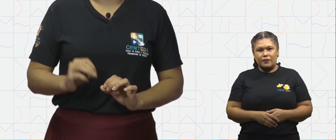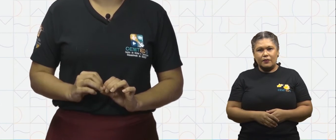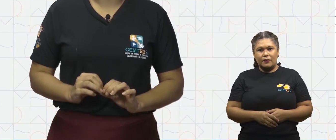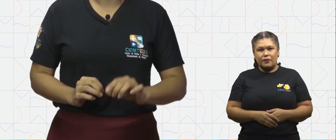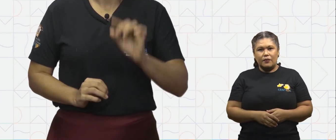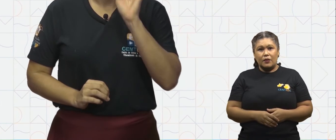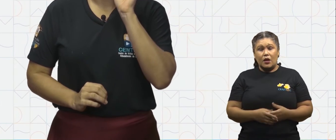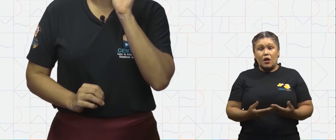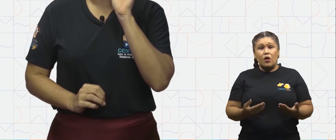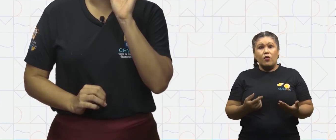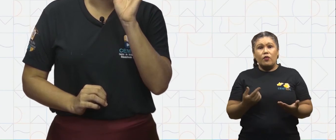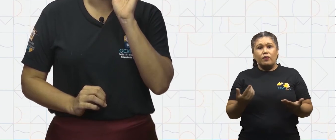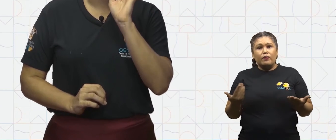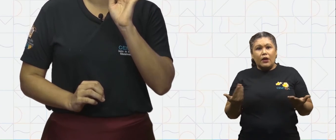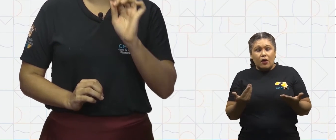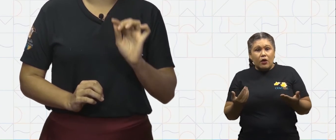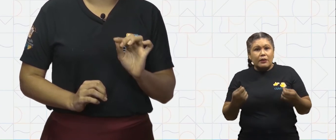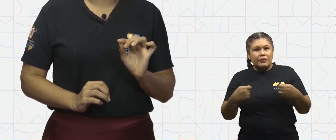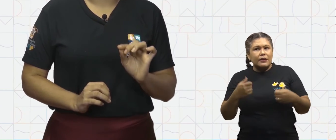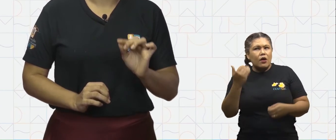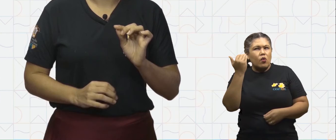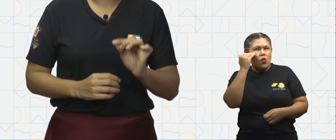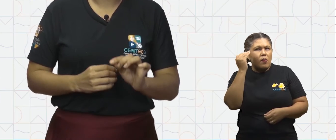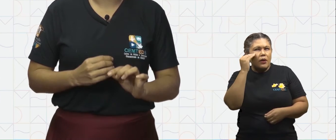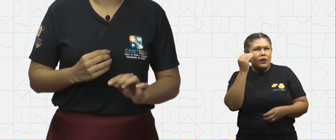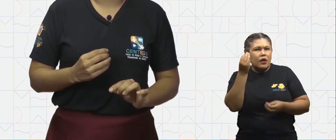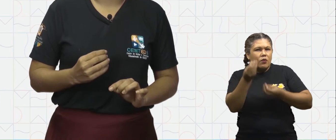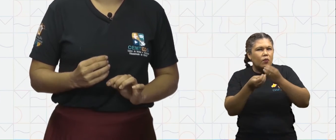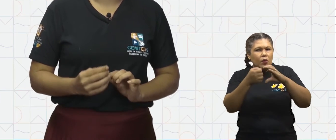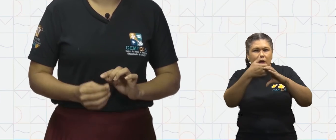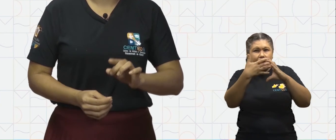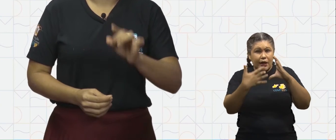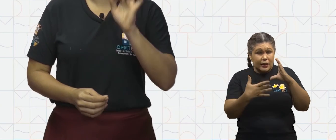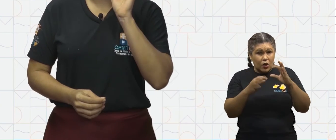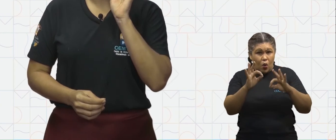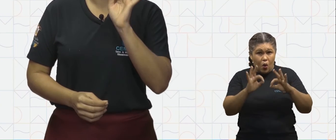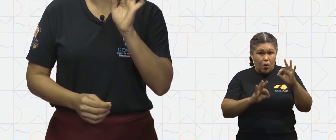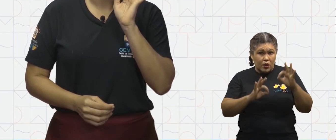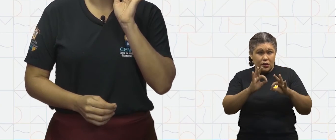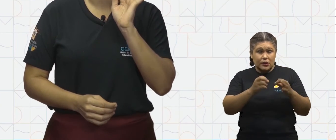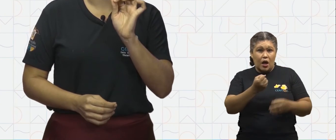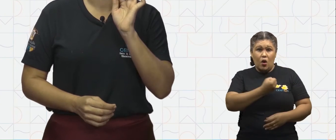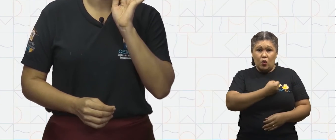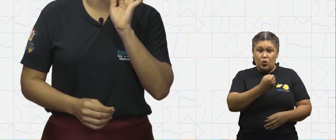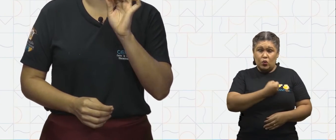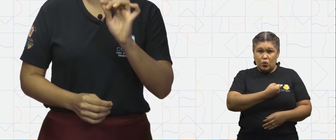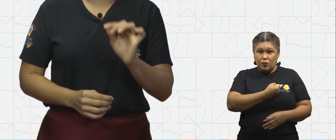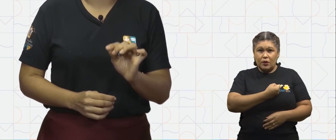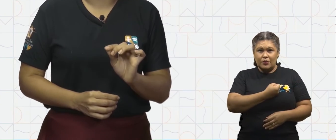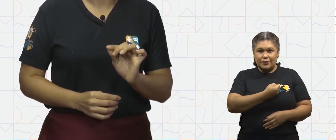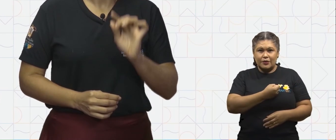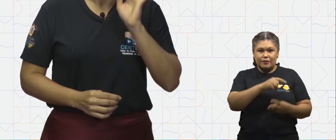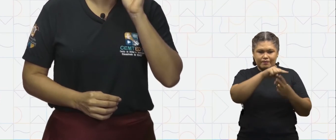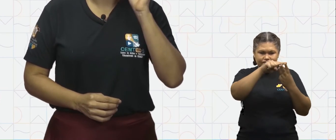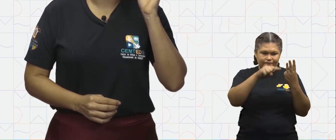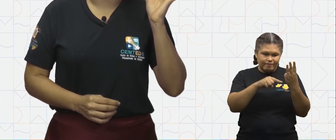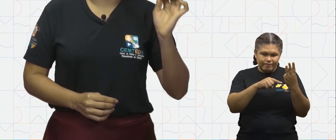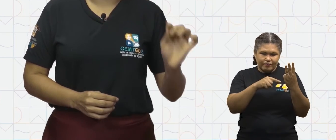3 ordens, pela compreensão de características do sistema de numeração